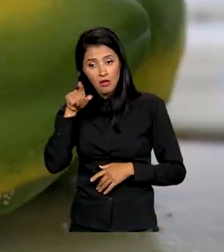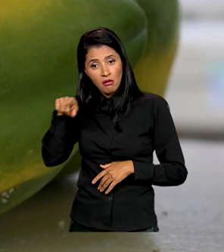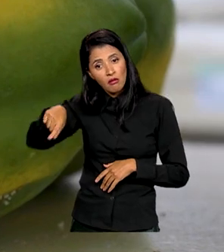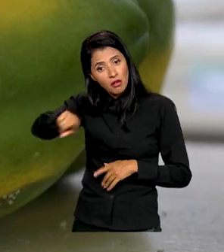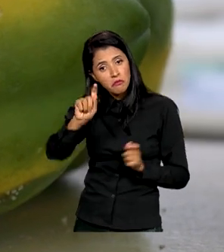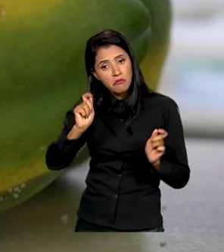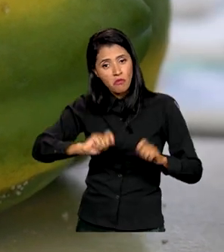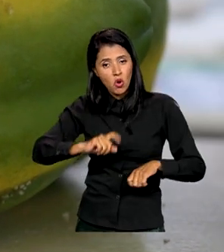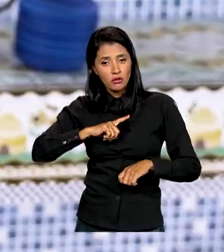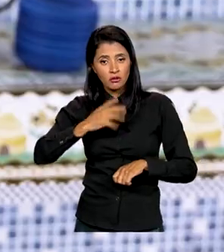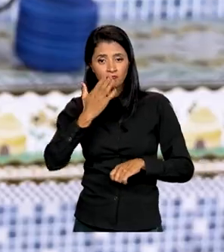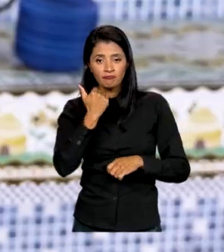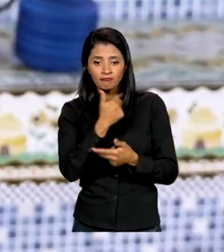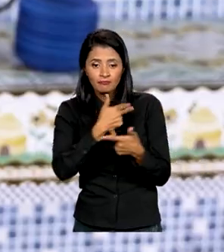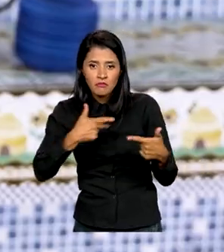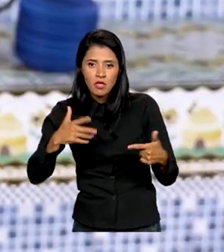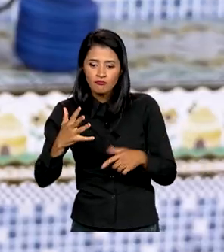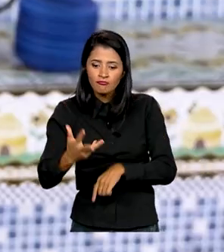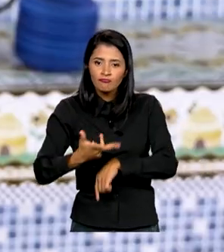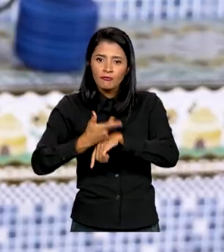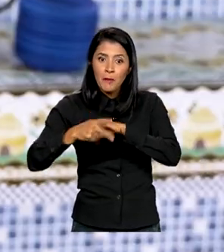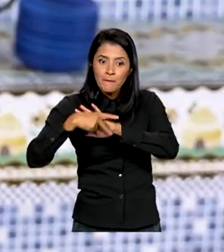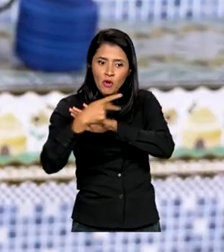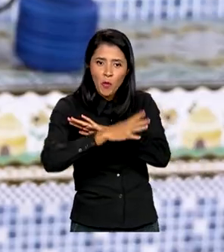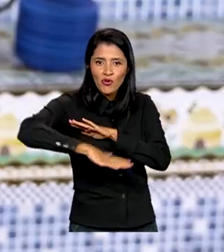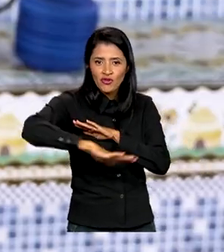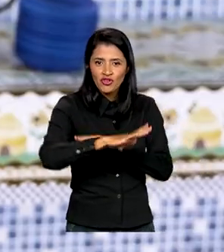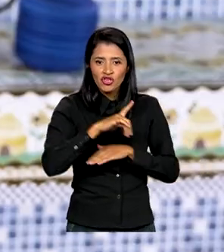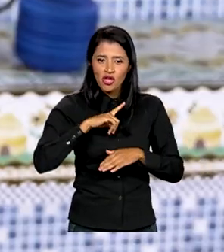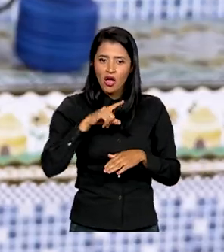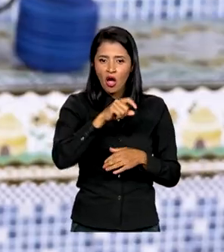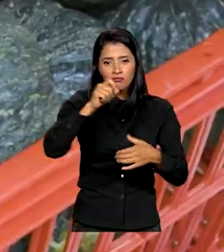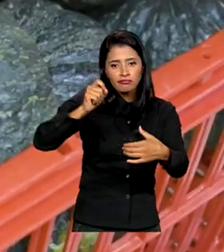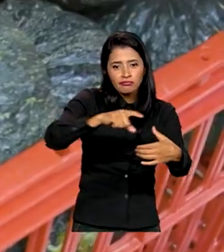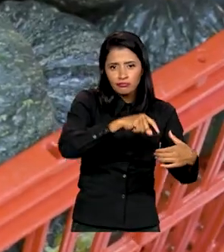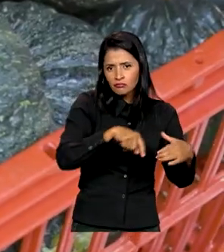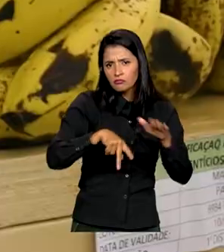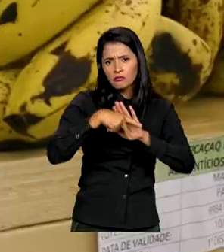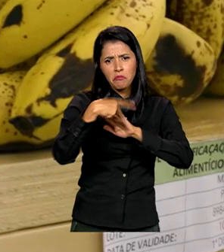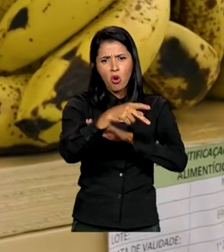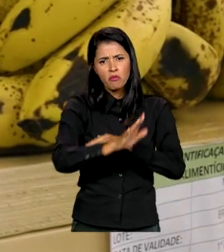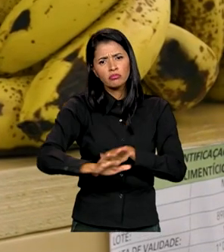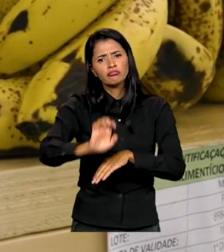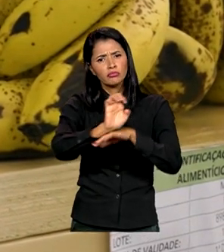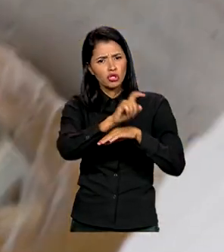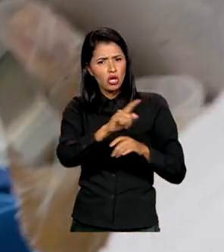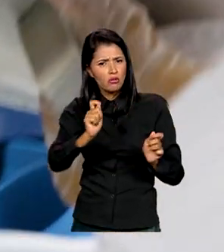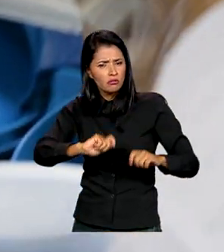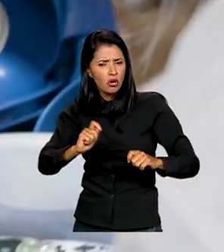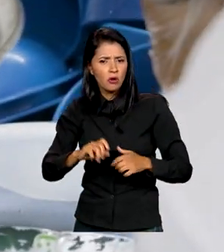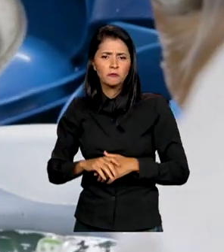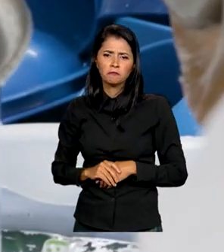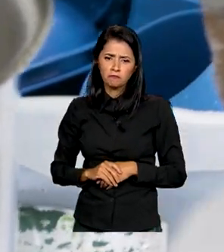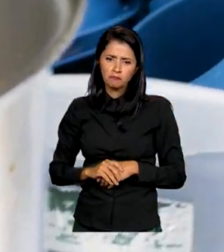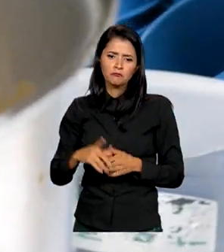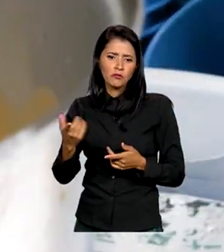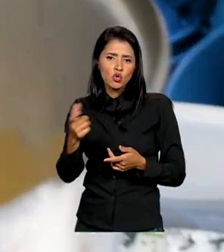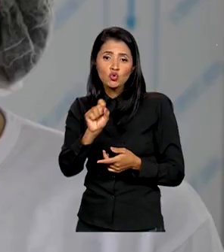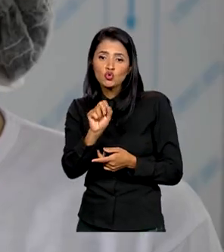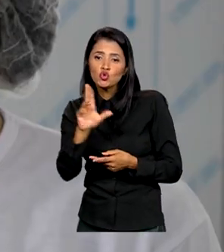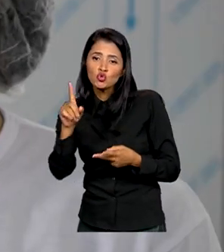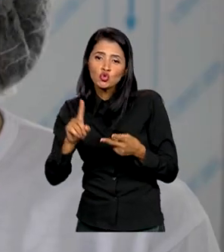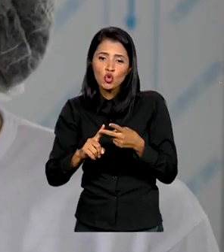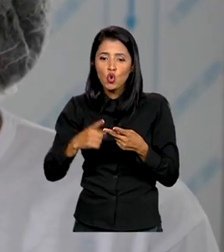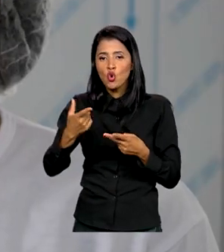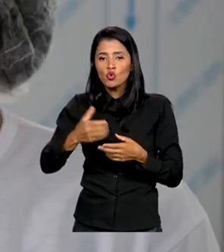ter alimentos de qualidade, de preferência da nossa região aqui, colocar comidas típicas mesmo no nosso espaço. Se der um suco, um iogurte